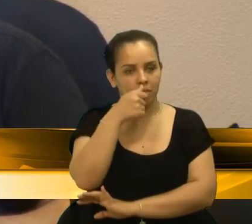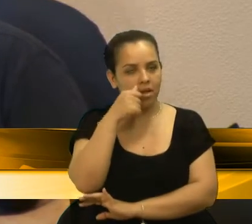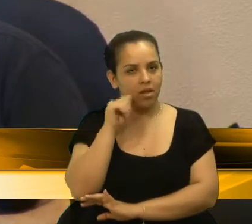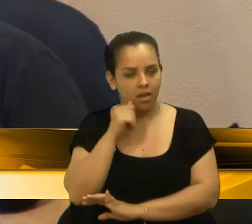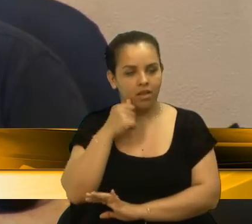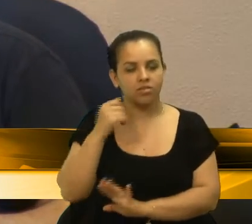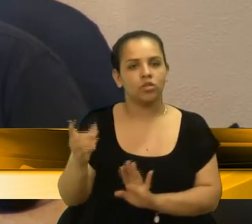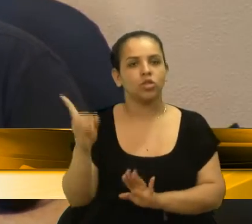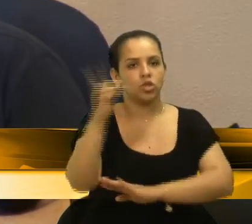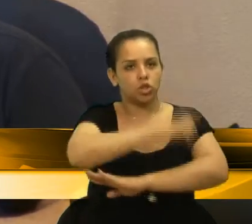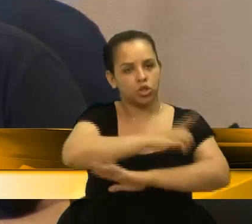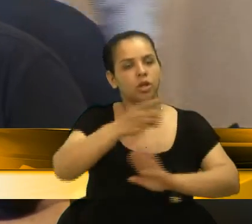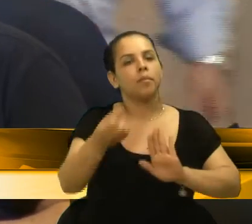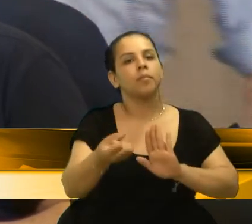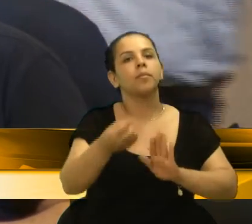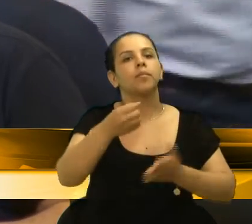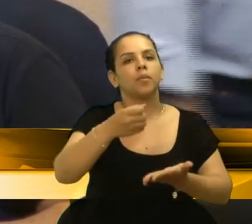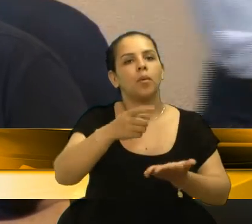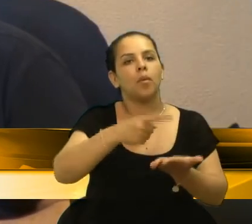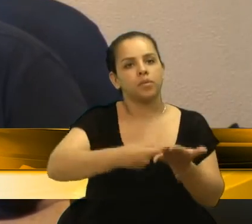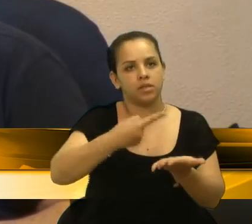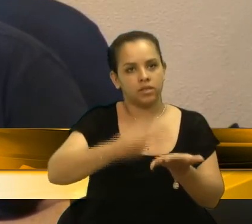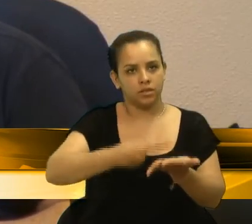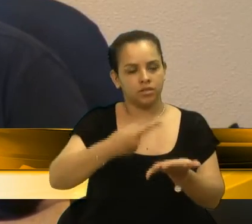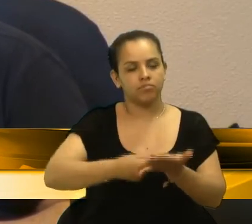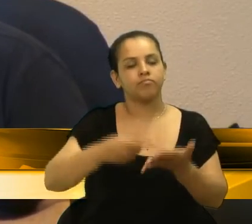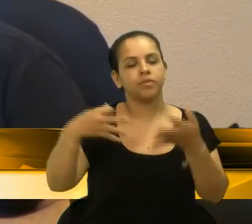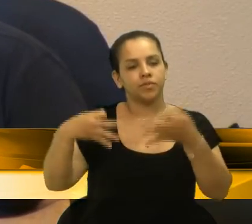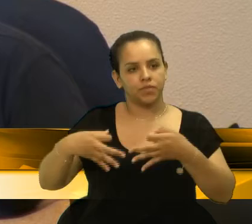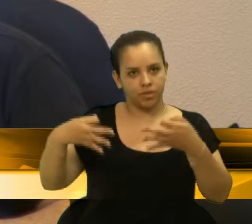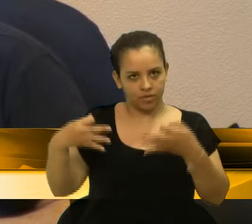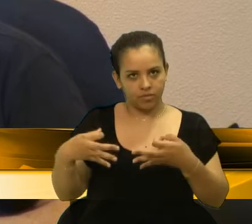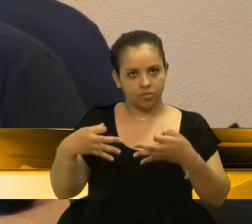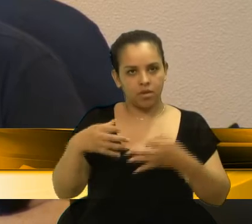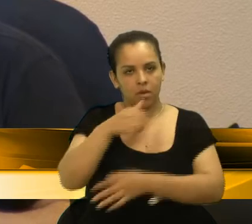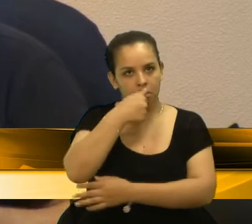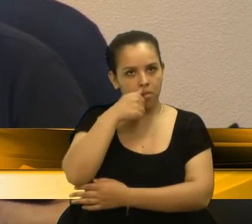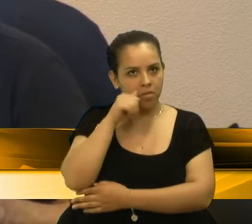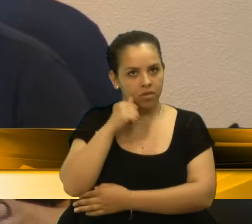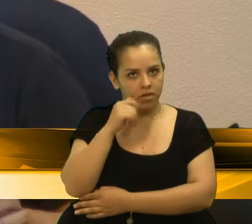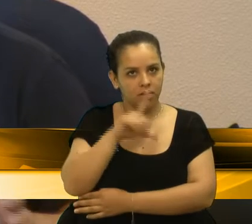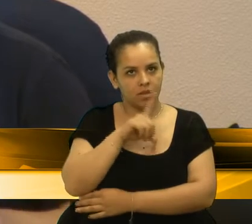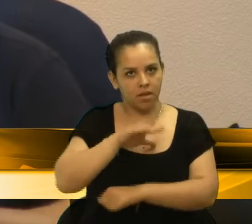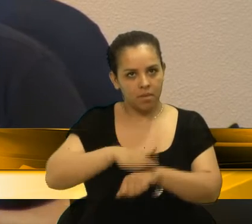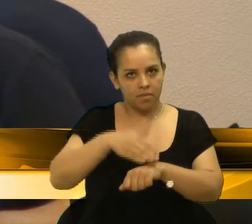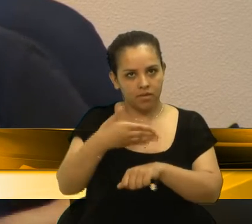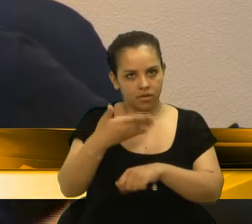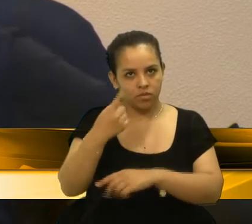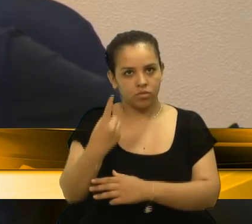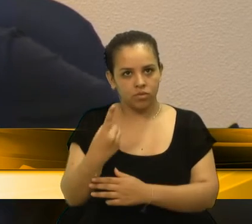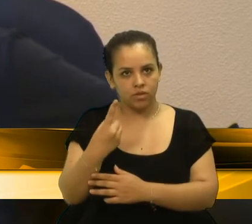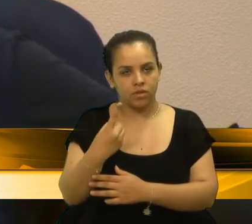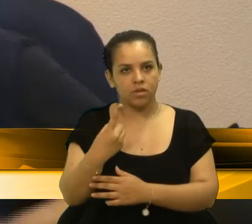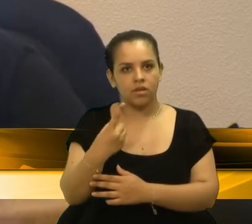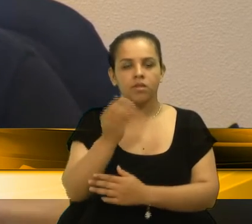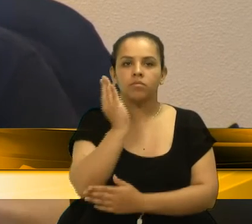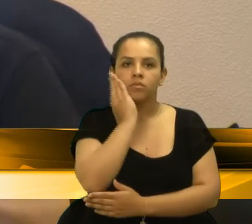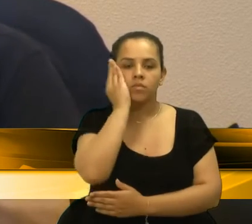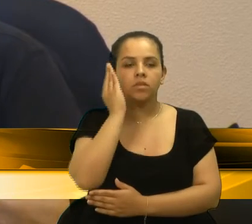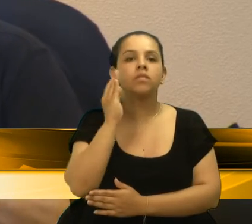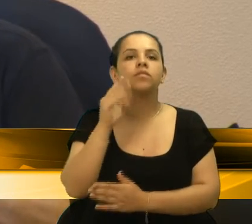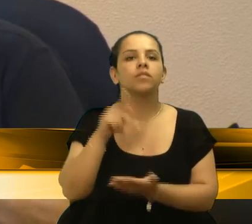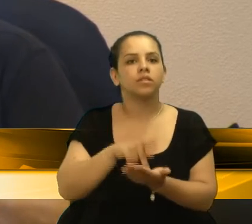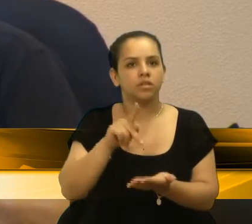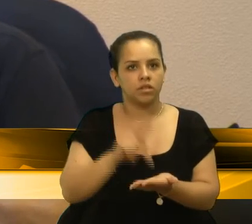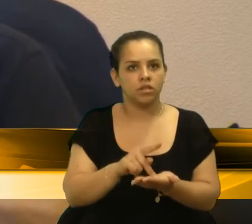marcada. Doutora Cássia, exatamente, perfeito. Vereadora Paula Iores, e tem mais uma diligência. Doutora Cássia, claro, com certeza.